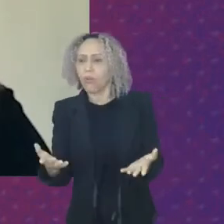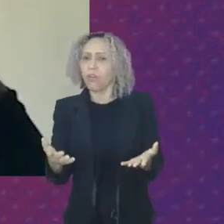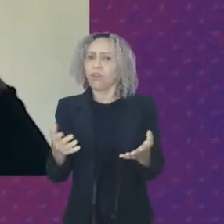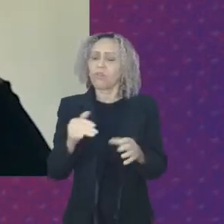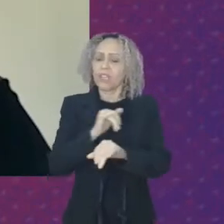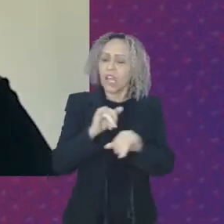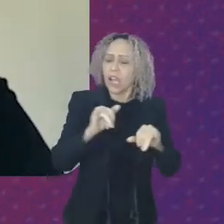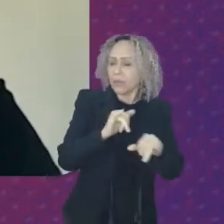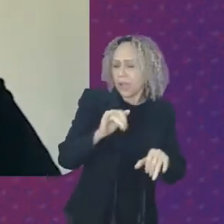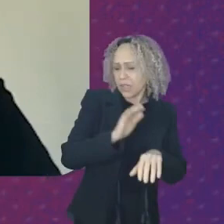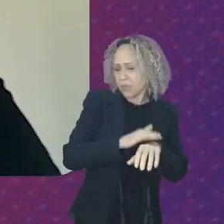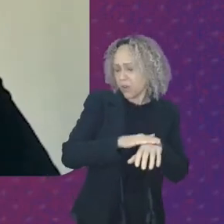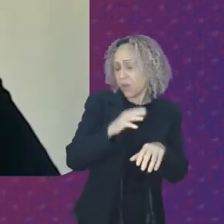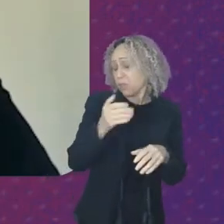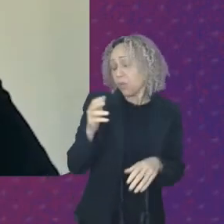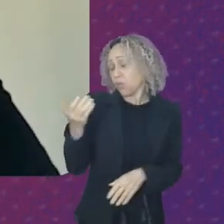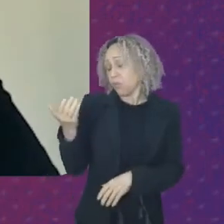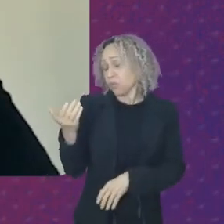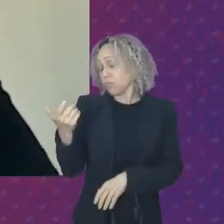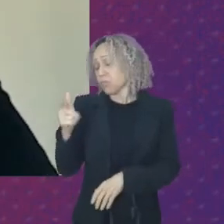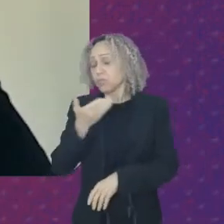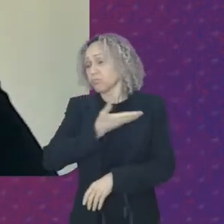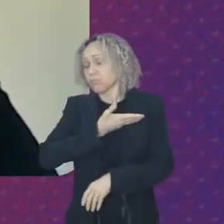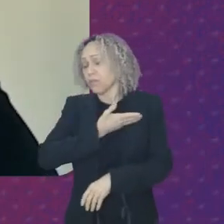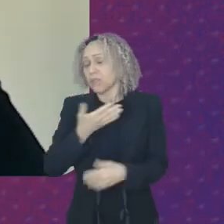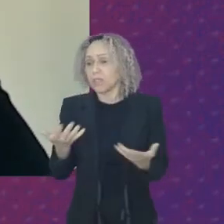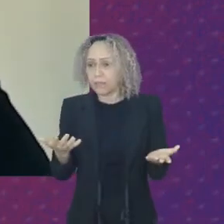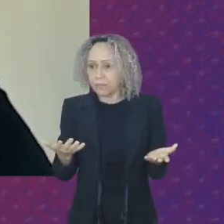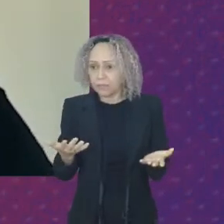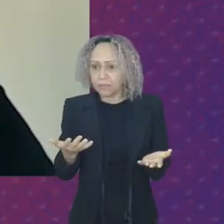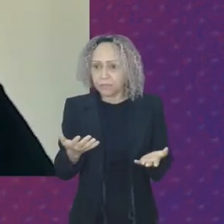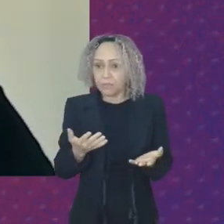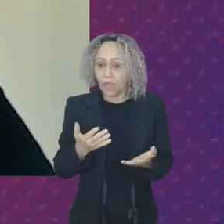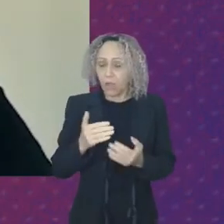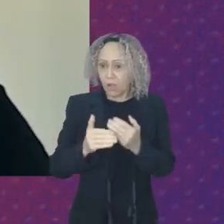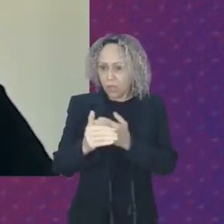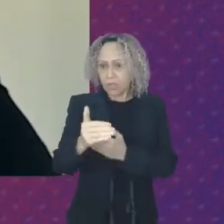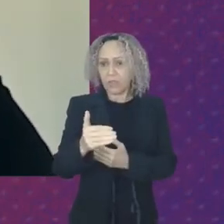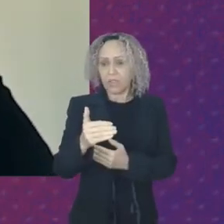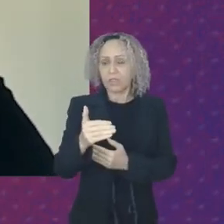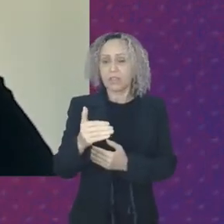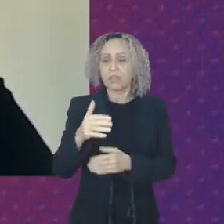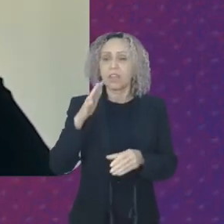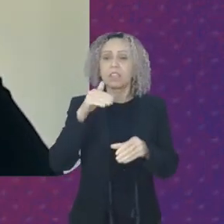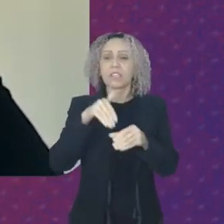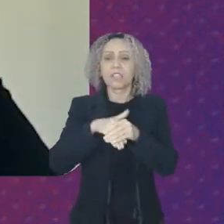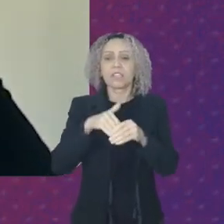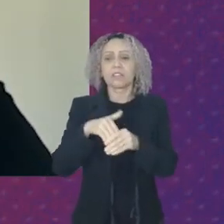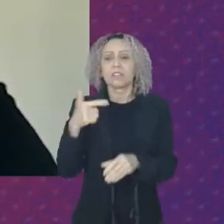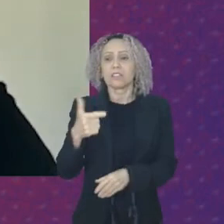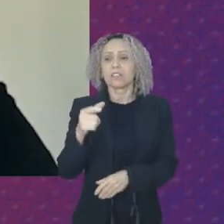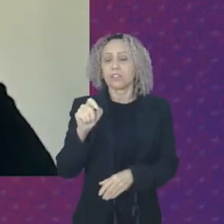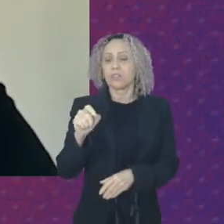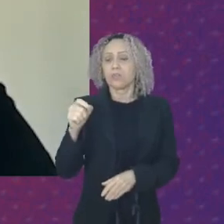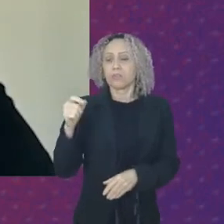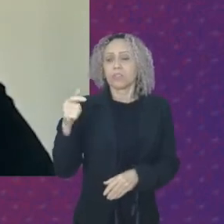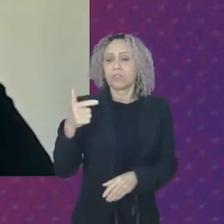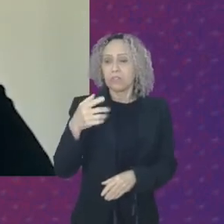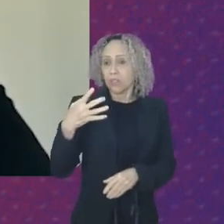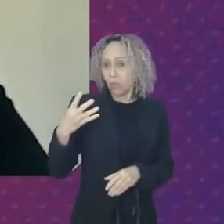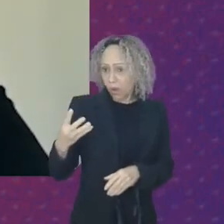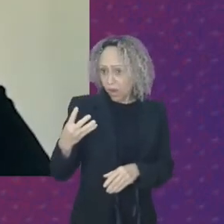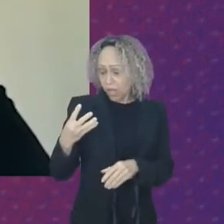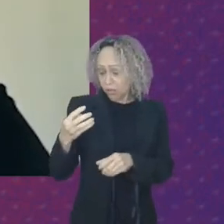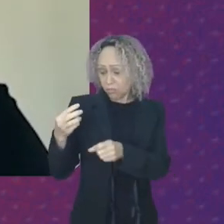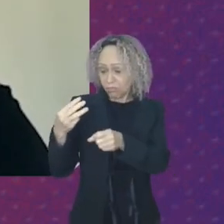dessa companheira no próximo ano. As eleições do ano que vem são muito importantes. As cidades precisam ser pensadas com responsabilidade